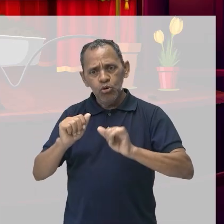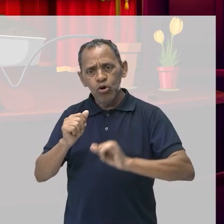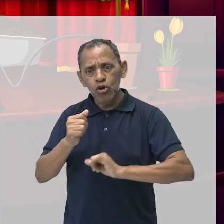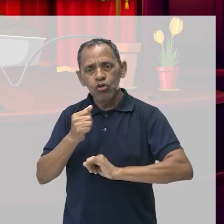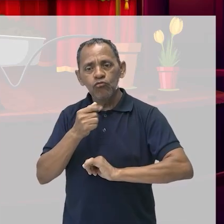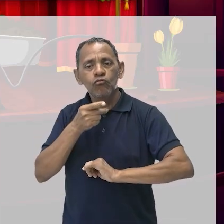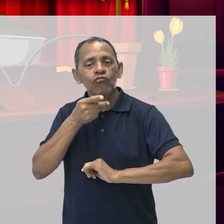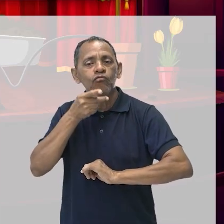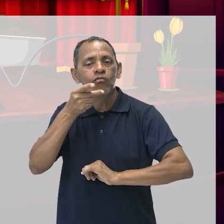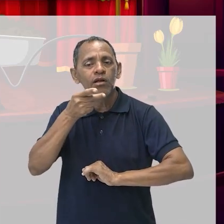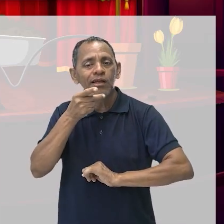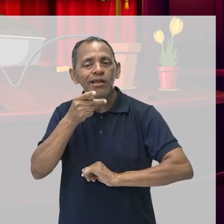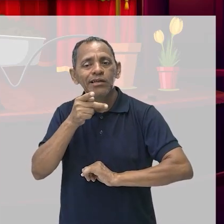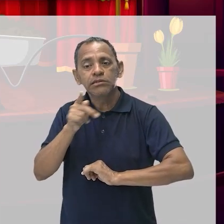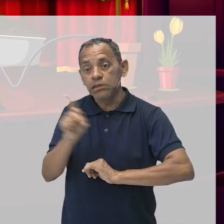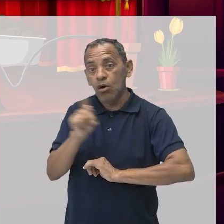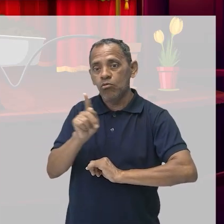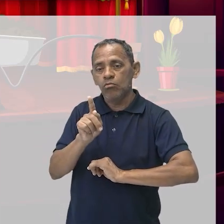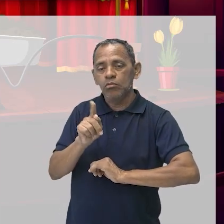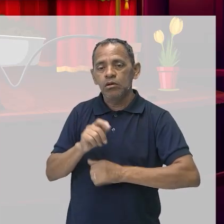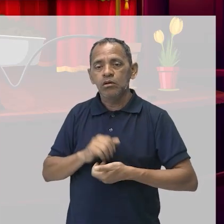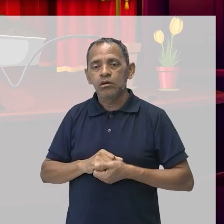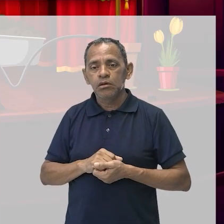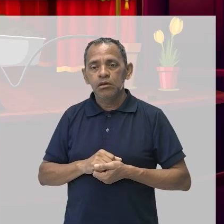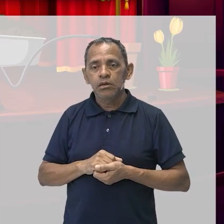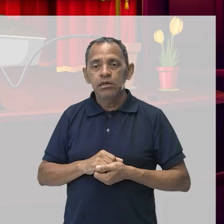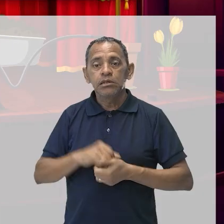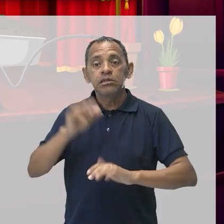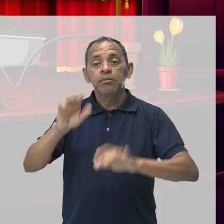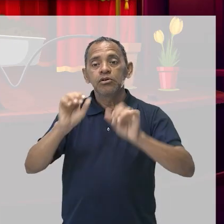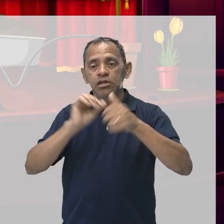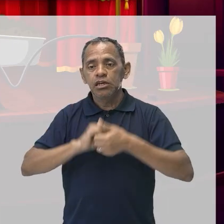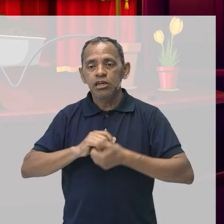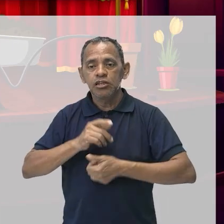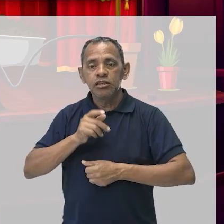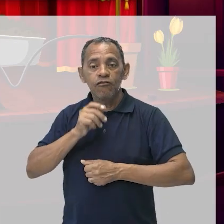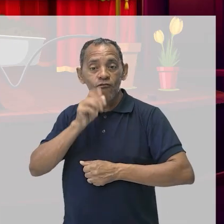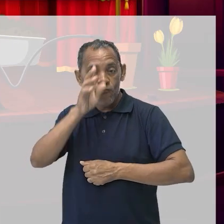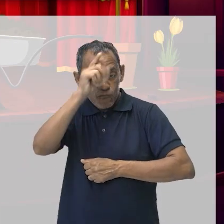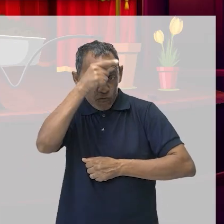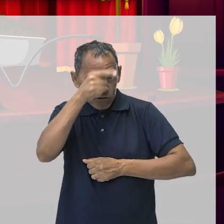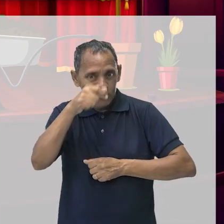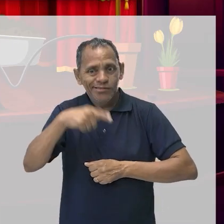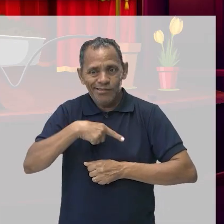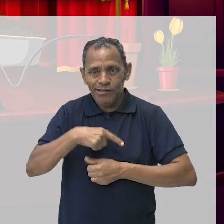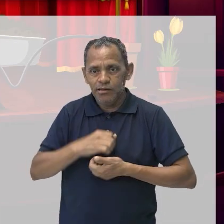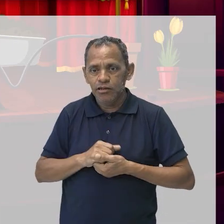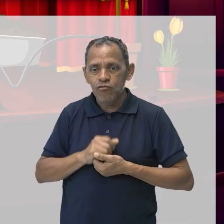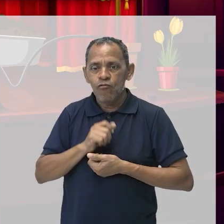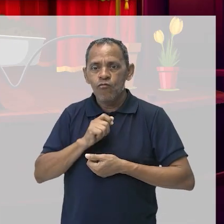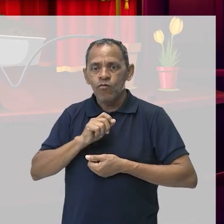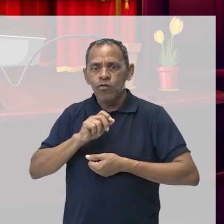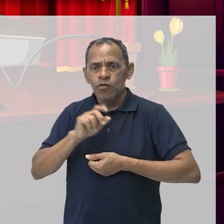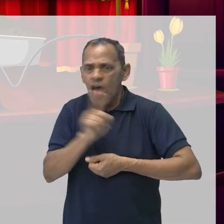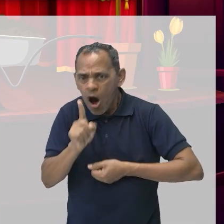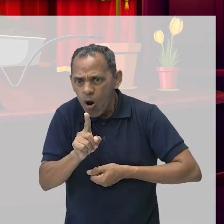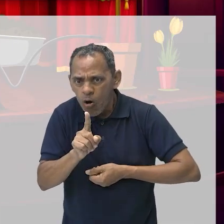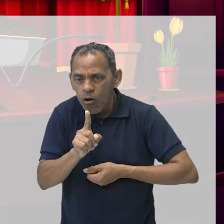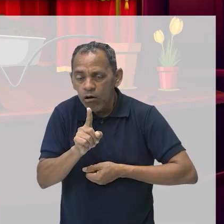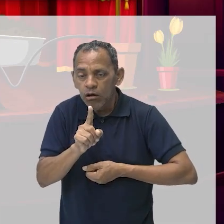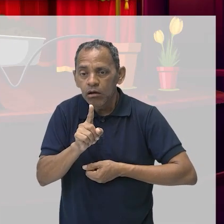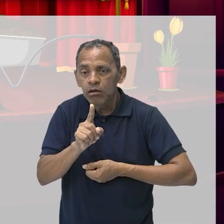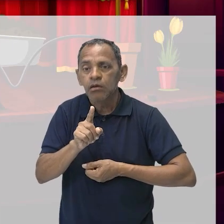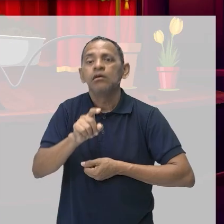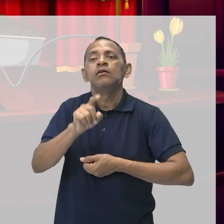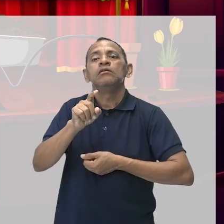voz. Não, não, não, né? Então, a entonação da voz também vai ser